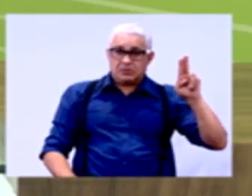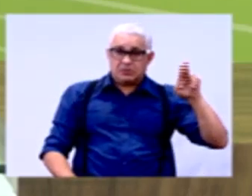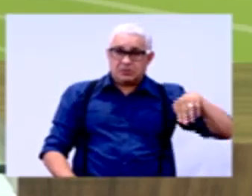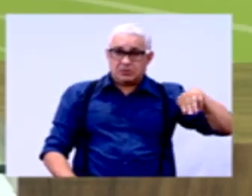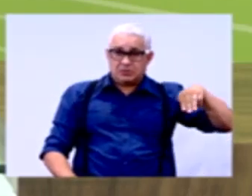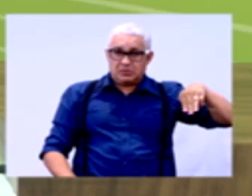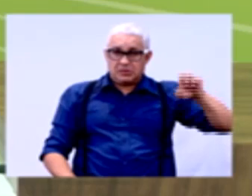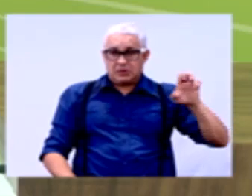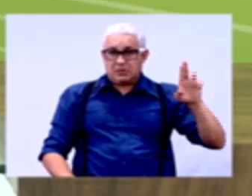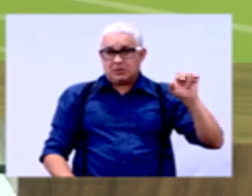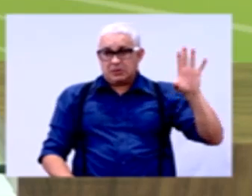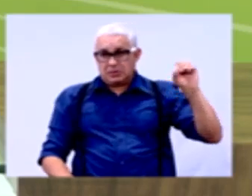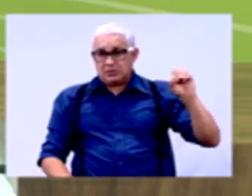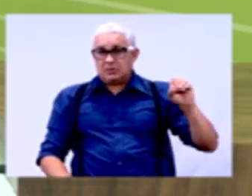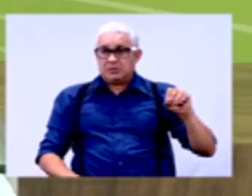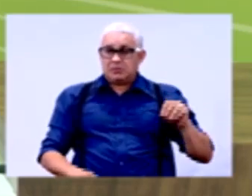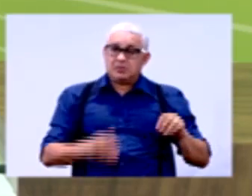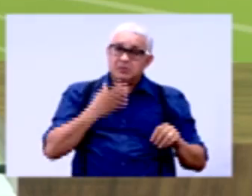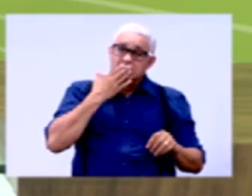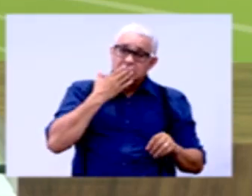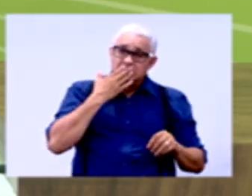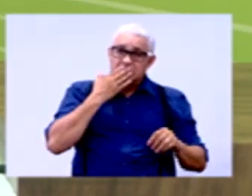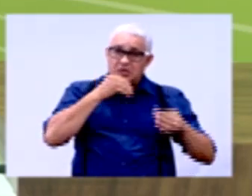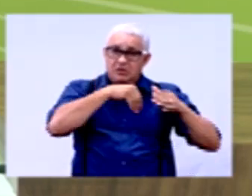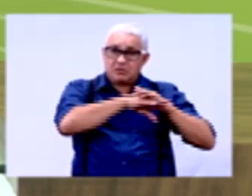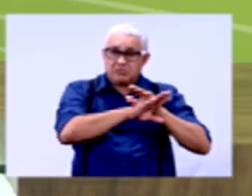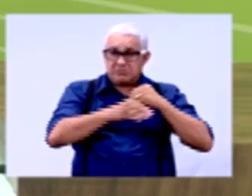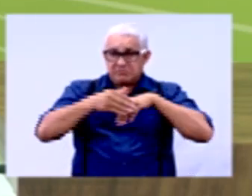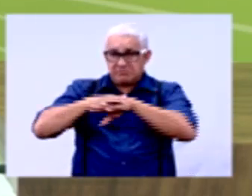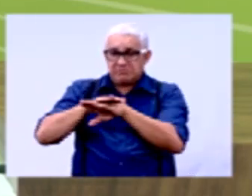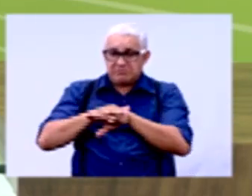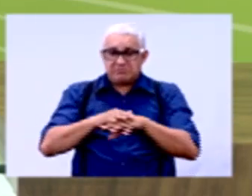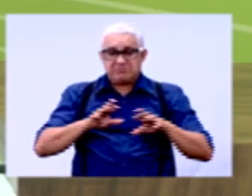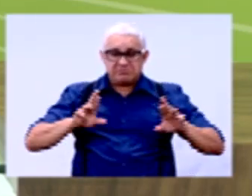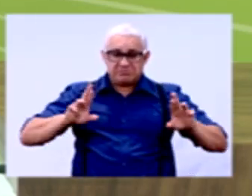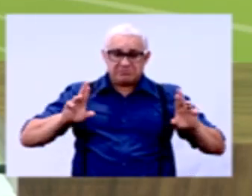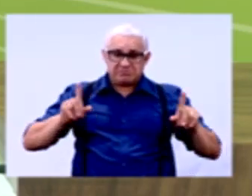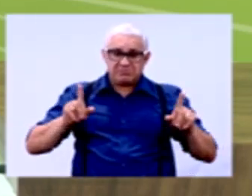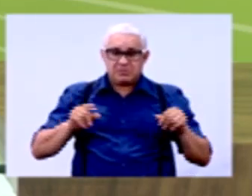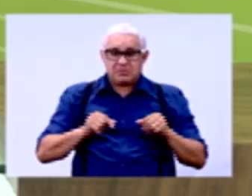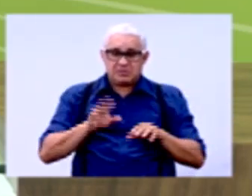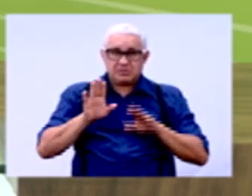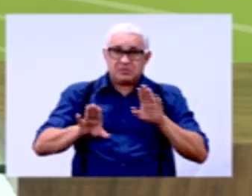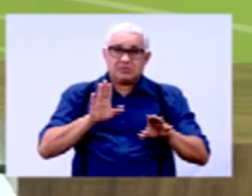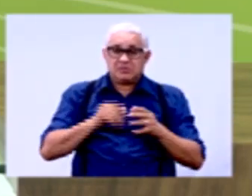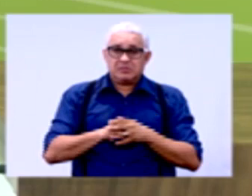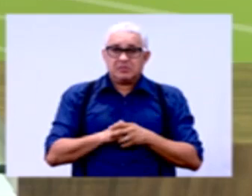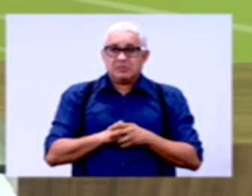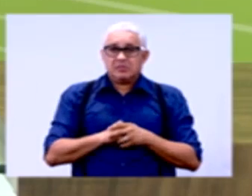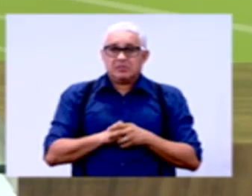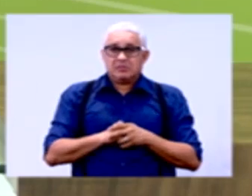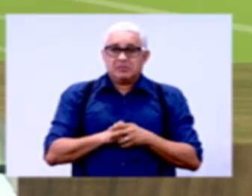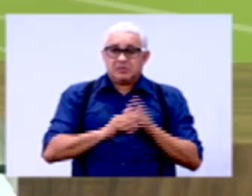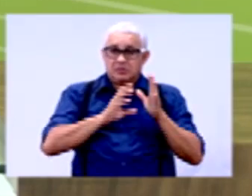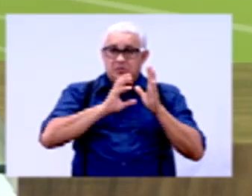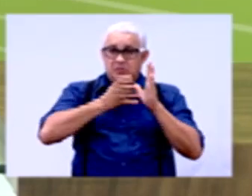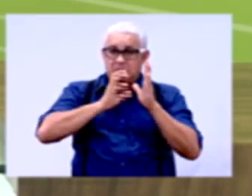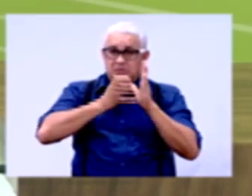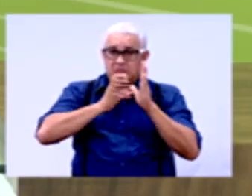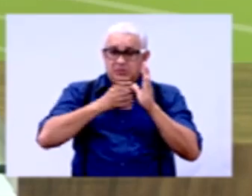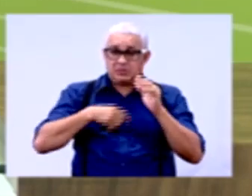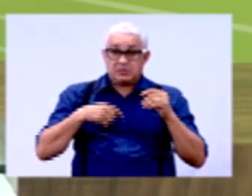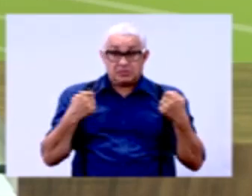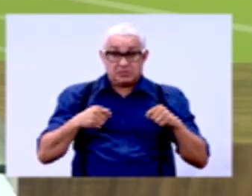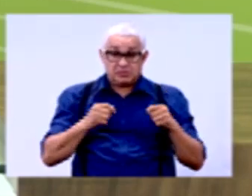que são armazenadas. Tá? Dependendo, vamos já mais além, no caso de um banco de dados, eu tenho